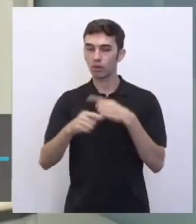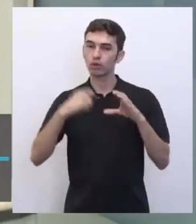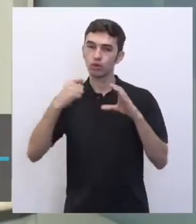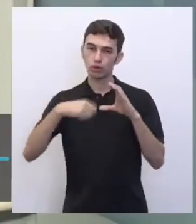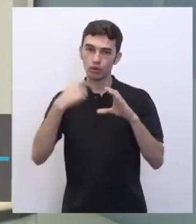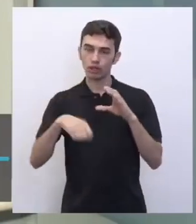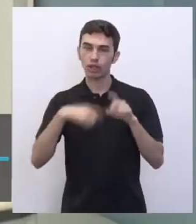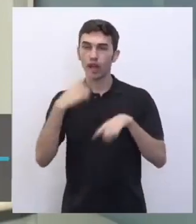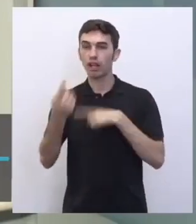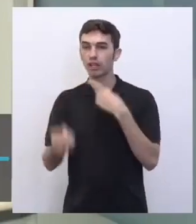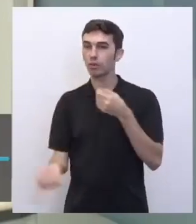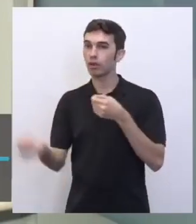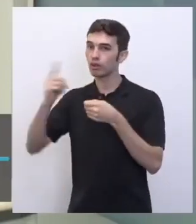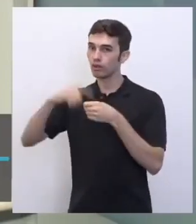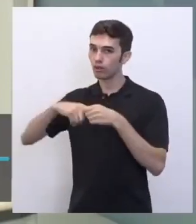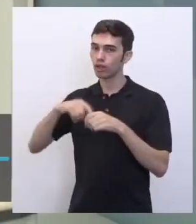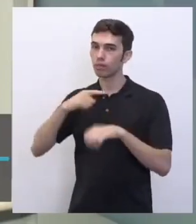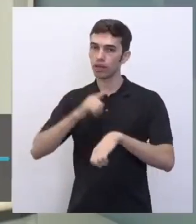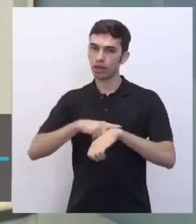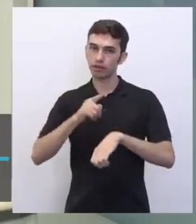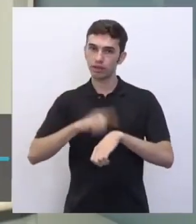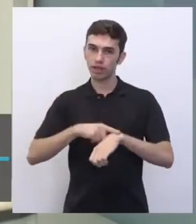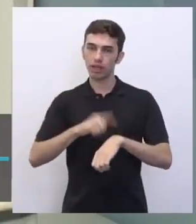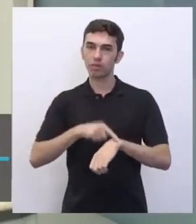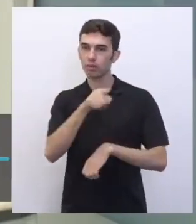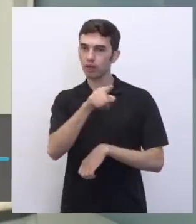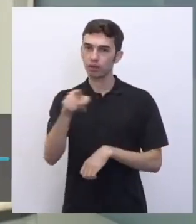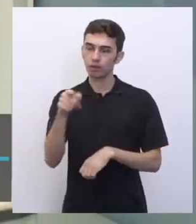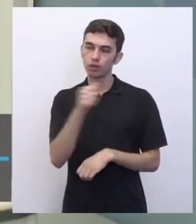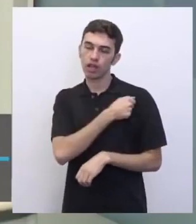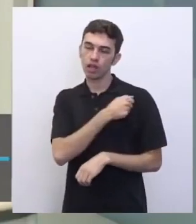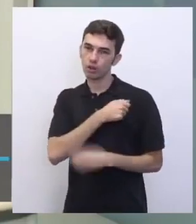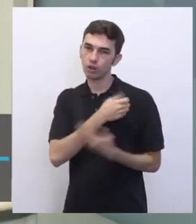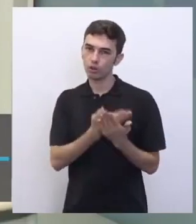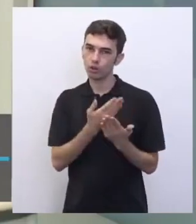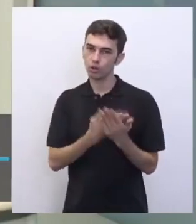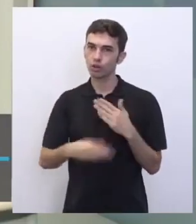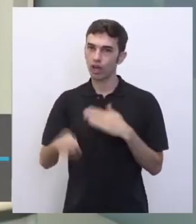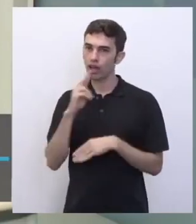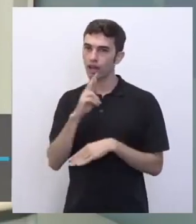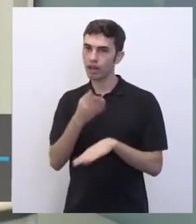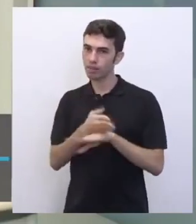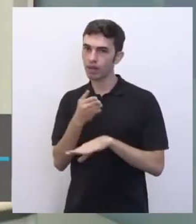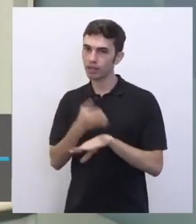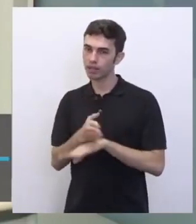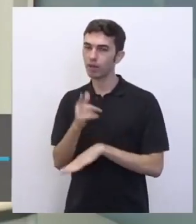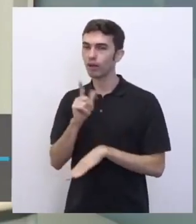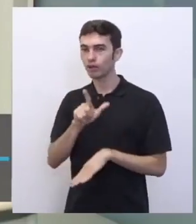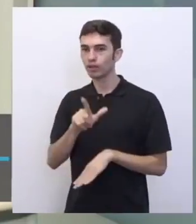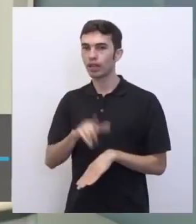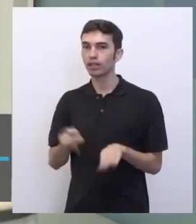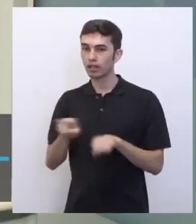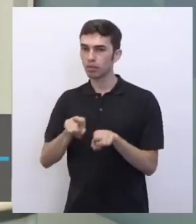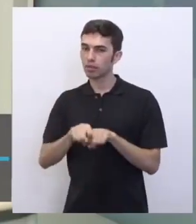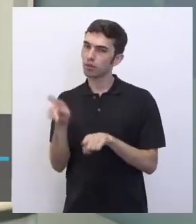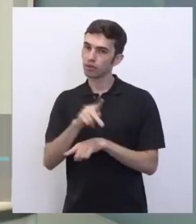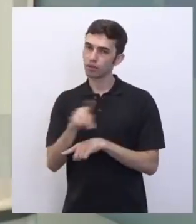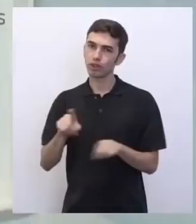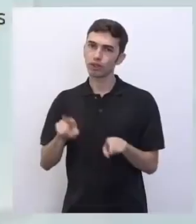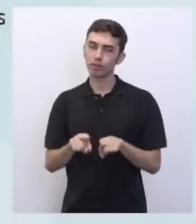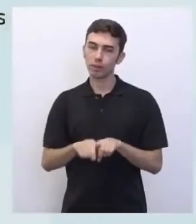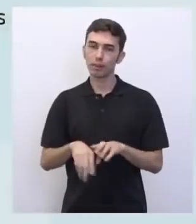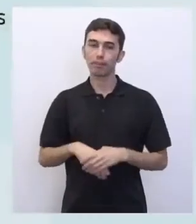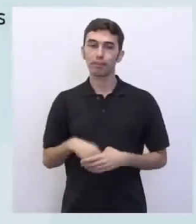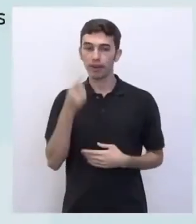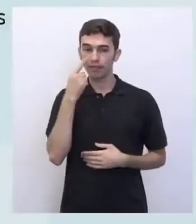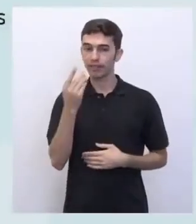gente volta para dar o tempo necessário para que os nossos estudantes possam participar e vocês, professores, também. Então acompanhem